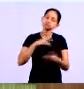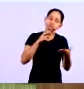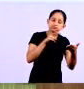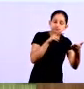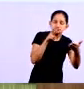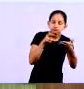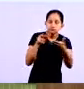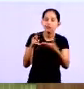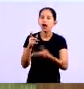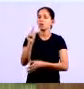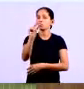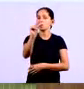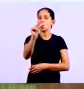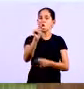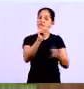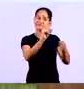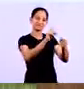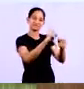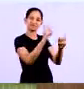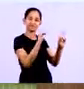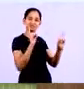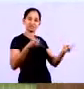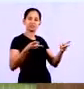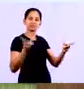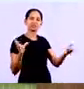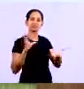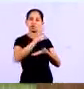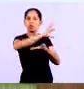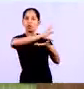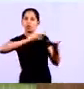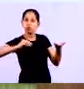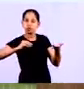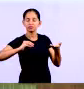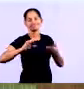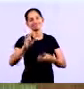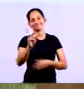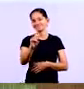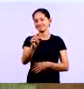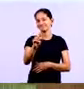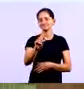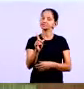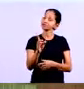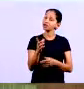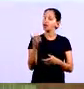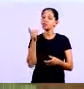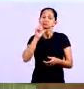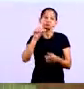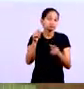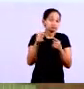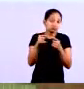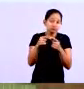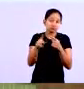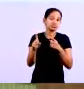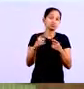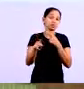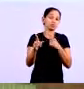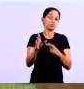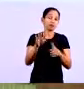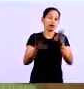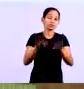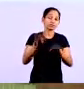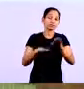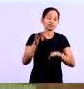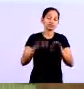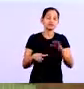Para não, fulano fez, eu vou fazer também. Não é assim, né? Fulano fez, deu certo, você pode fazer e pode dar errado.